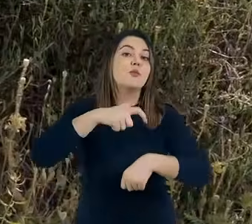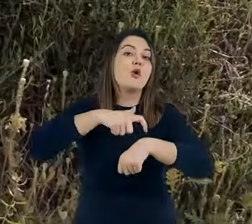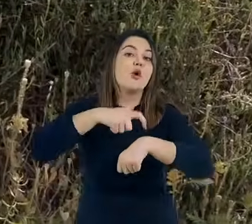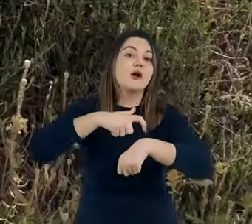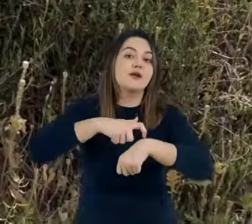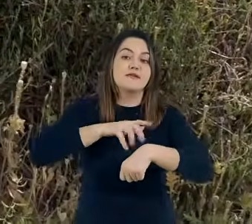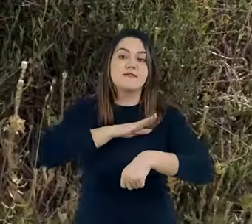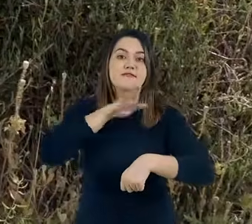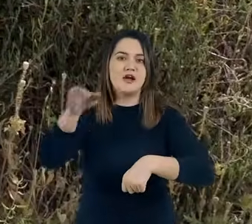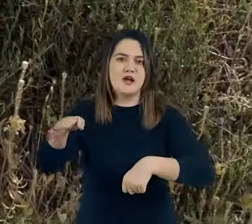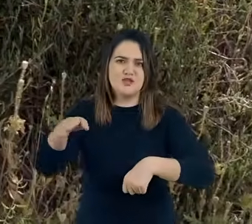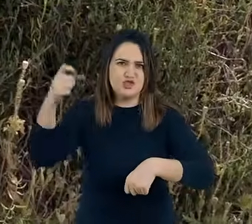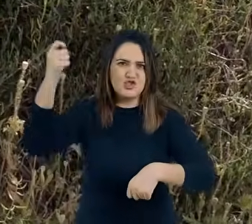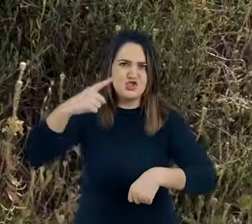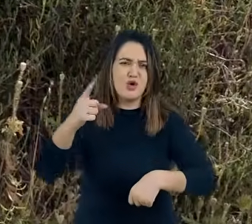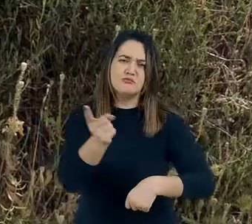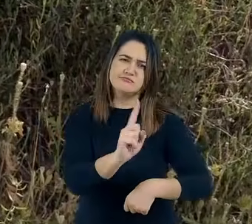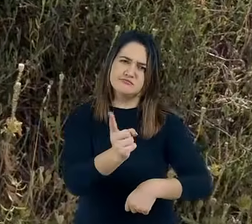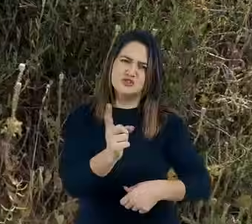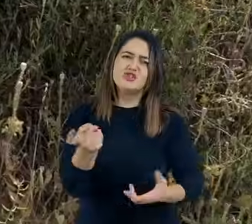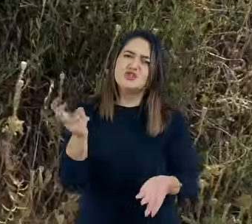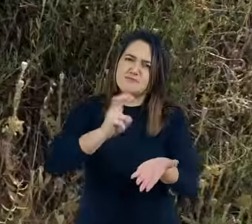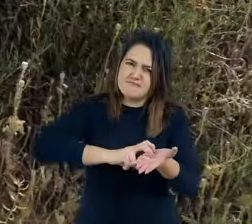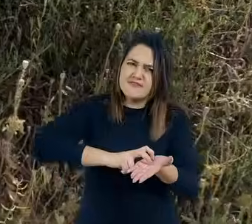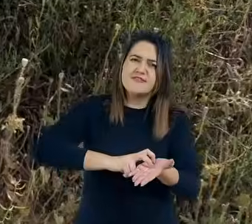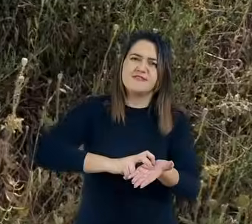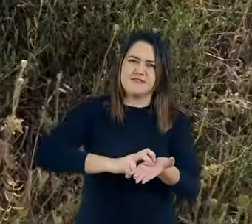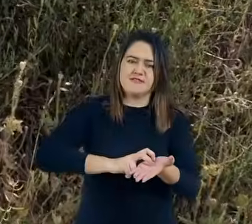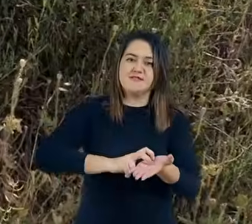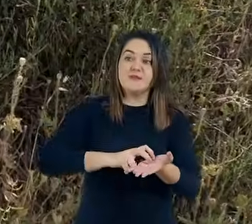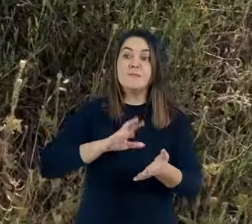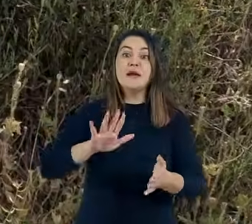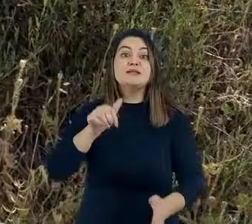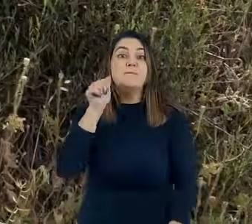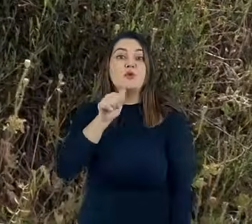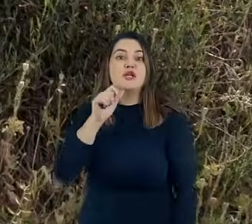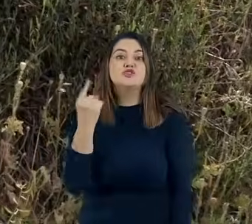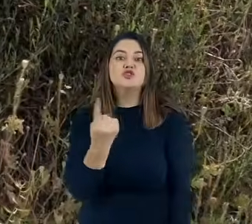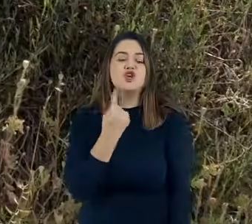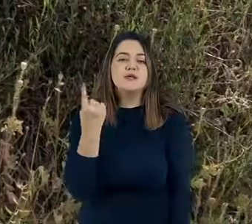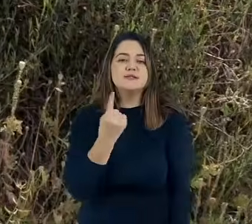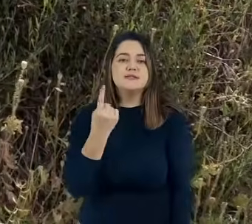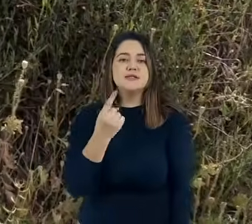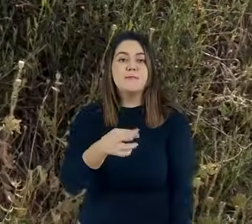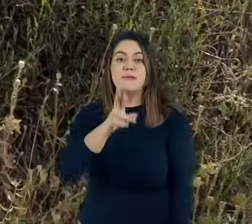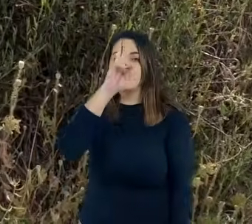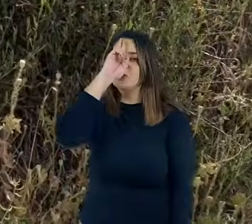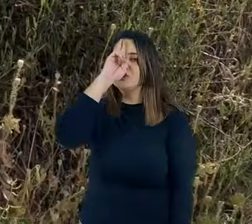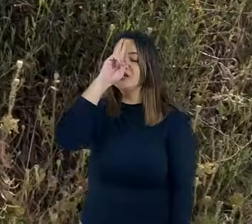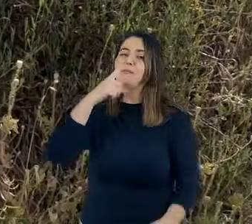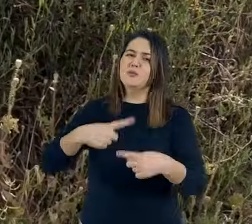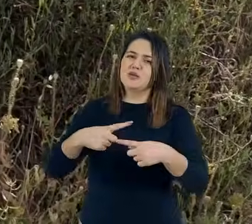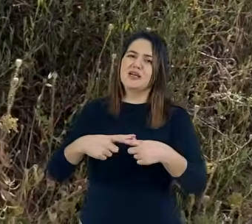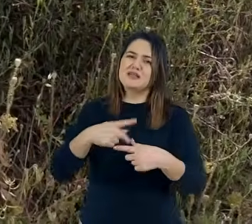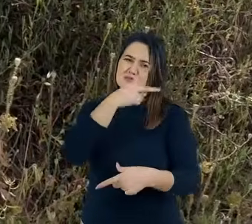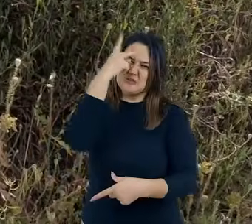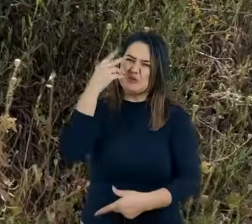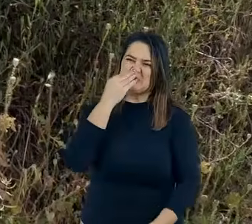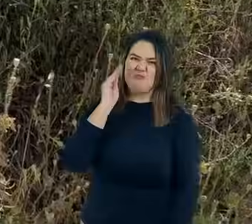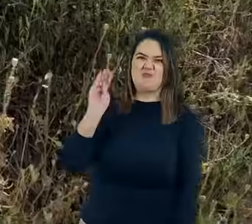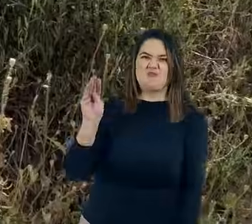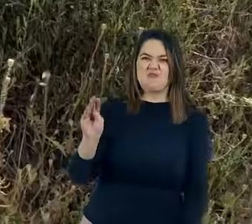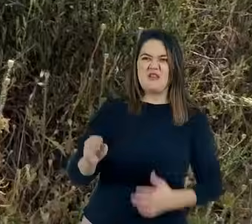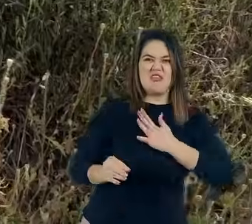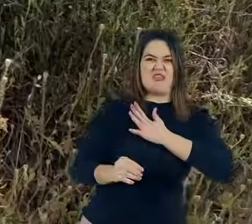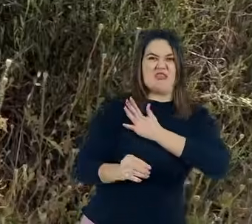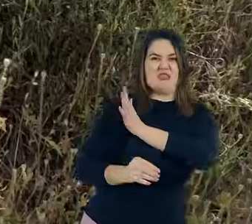iam debaixo do sol para pegar água. Se ela ia naquela época ou naquele horário, é porque ela ainda era uma mulher rejeitada